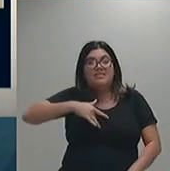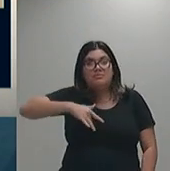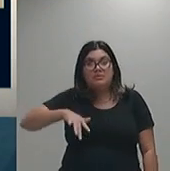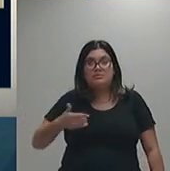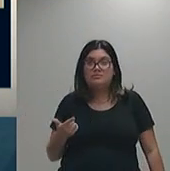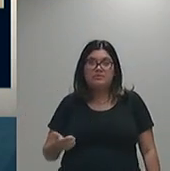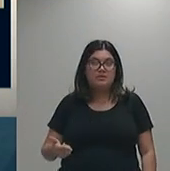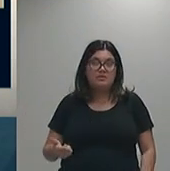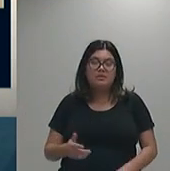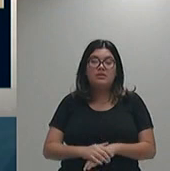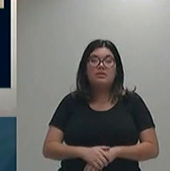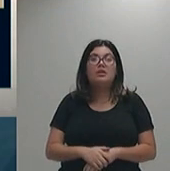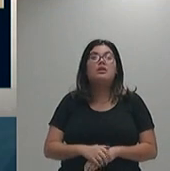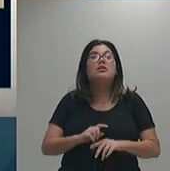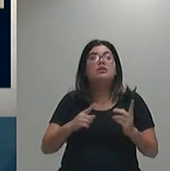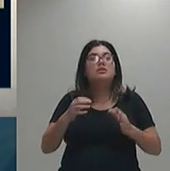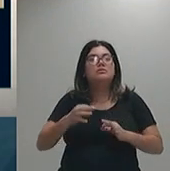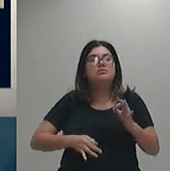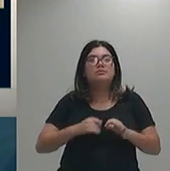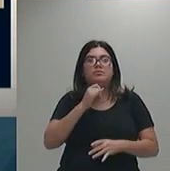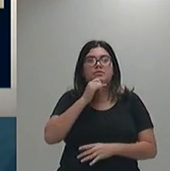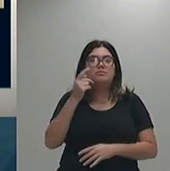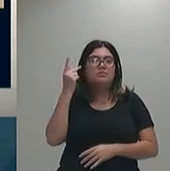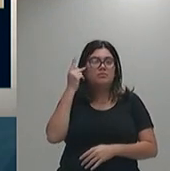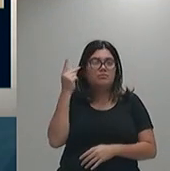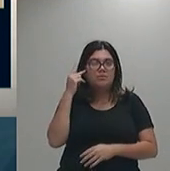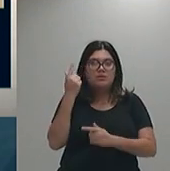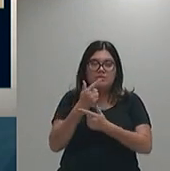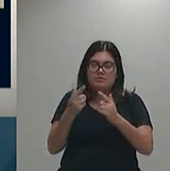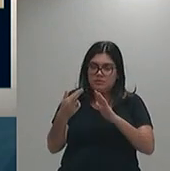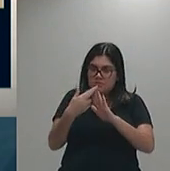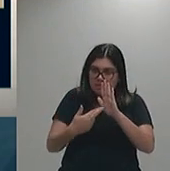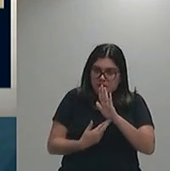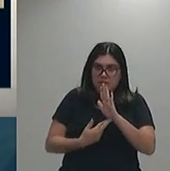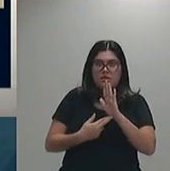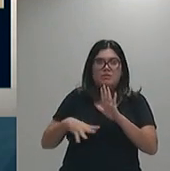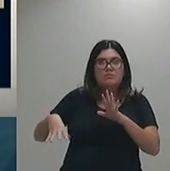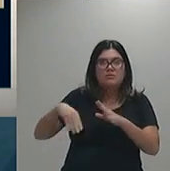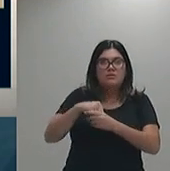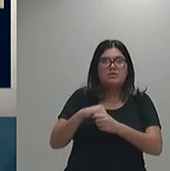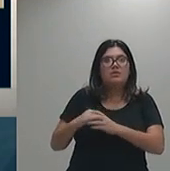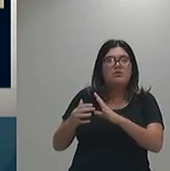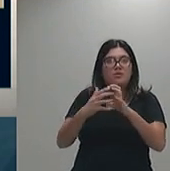do Estado de São Paulo não tivesse uma regra 1